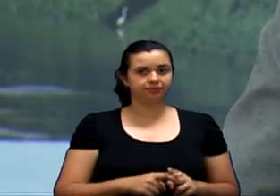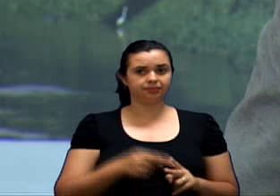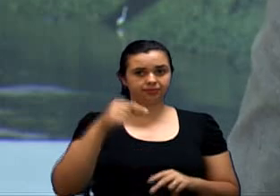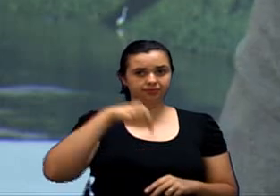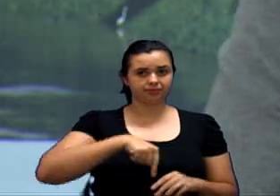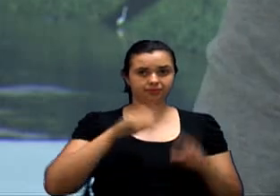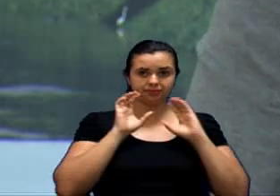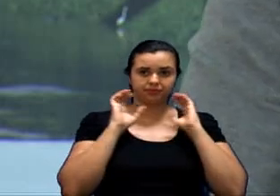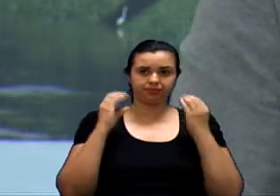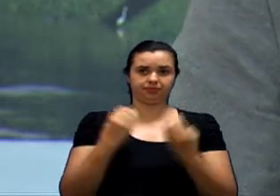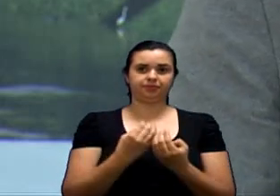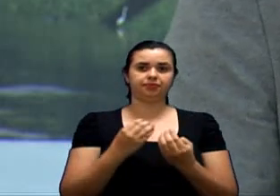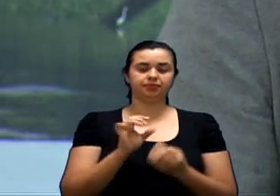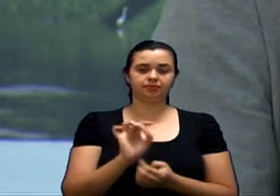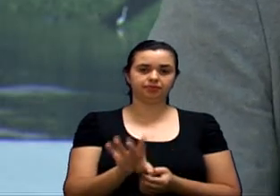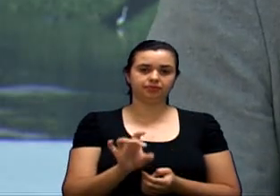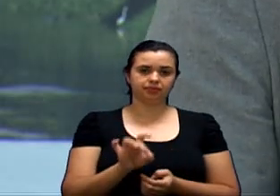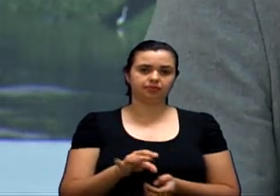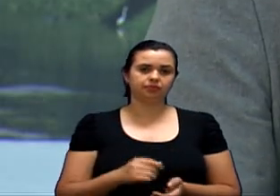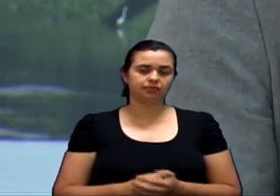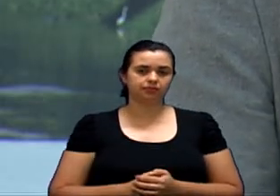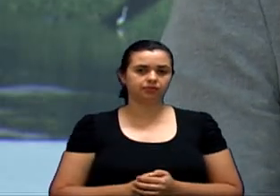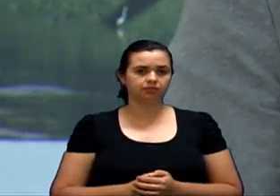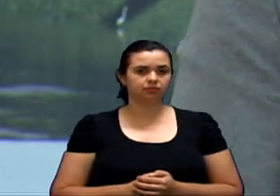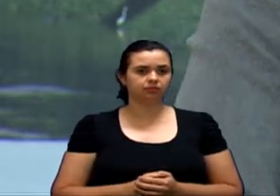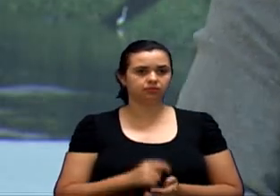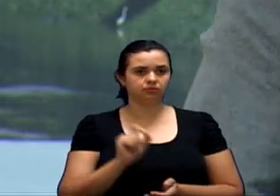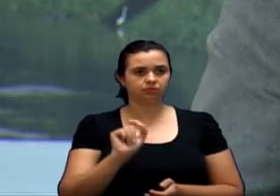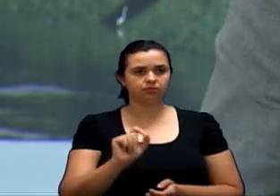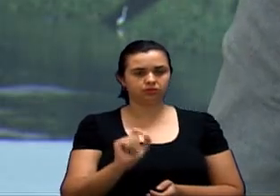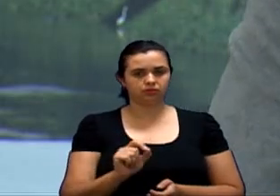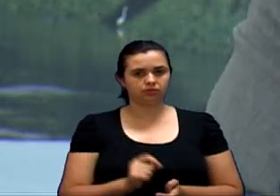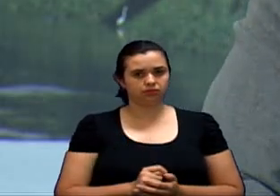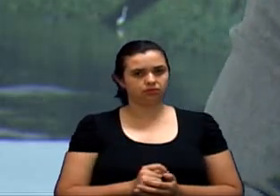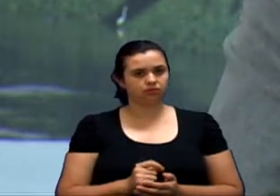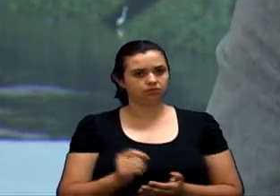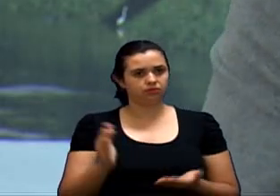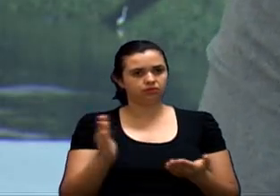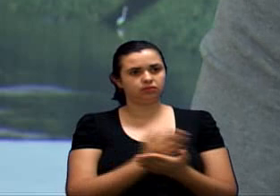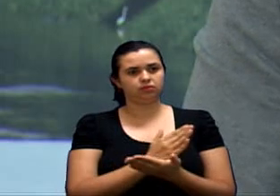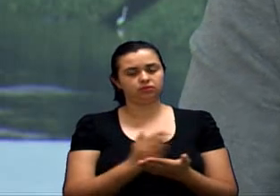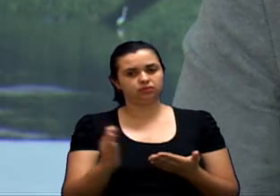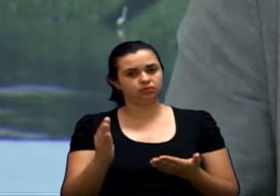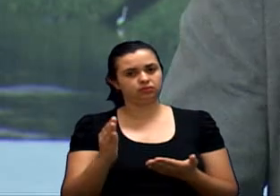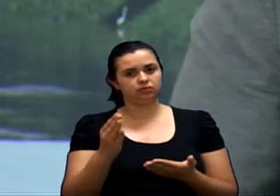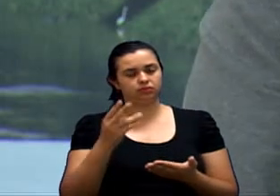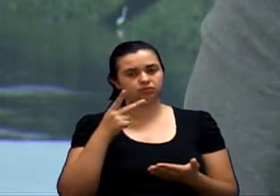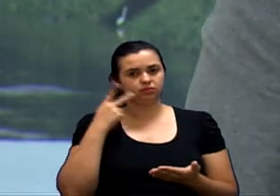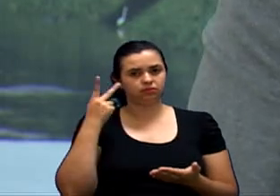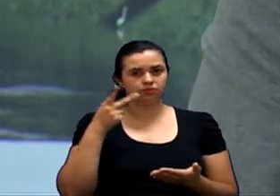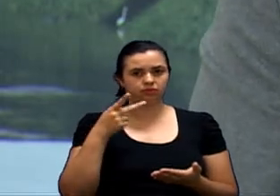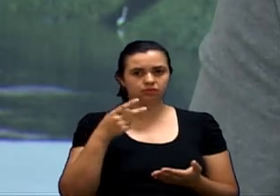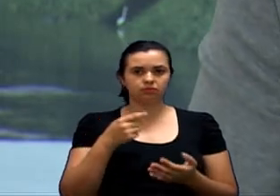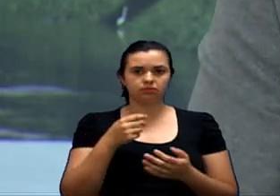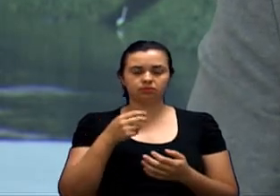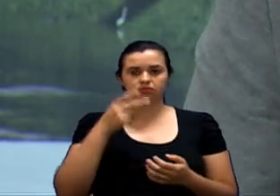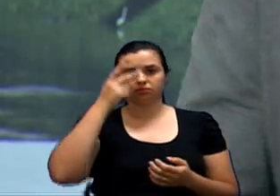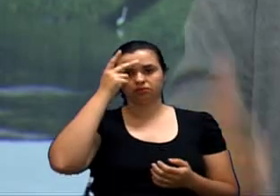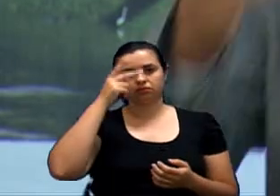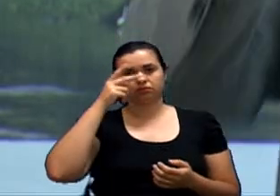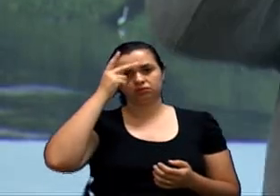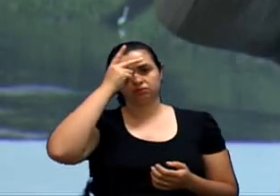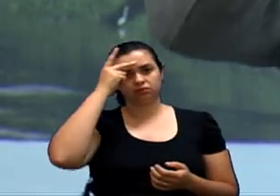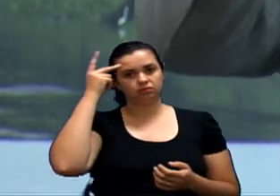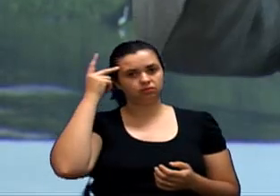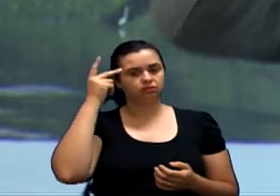não aparecendo oportunidades, vereador Yara, para algumas outras pessoas, muitas vezes não bem intencionadas,